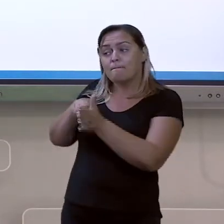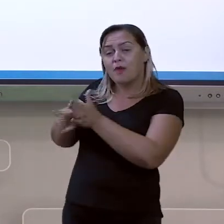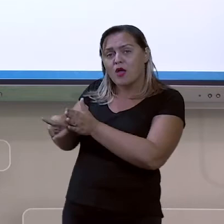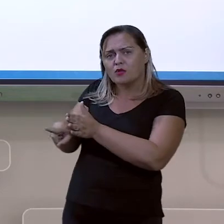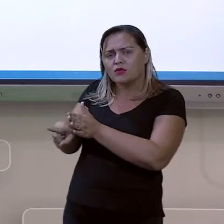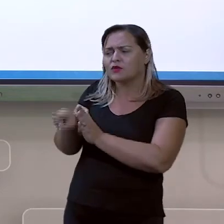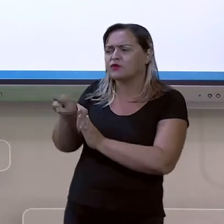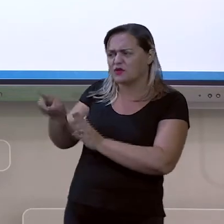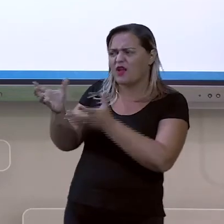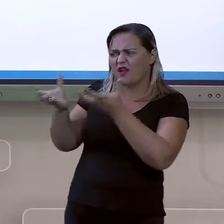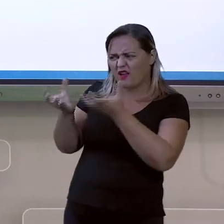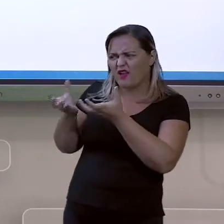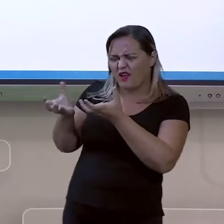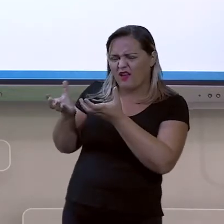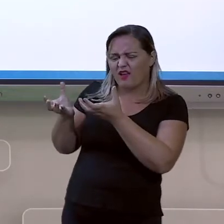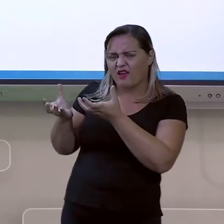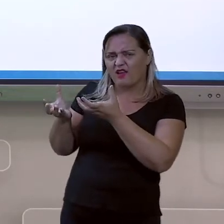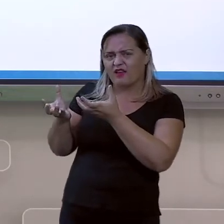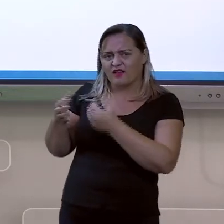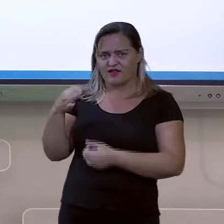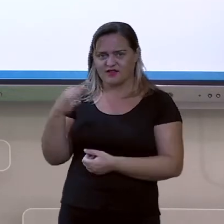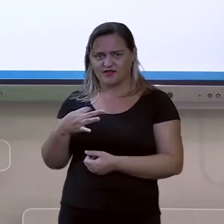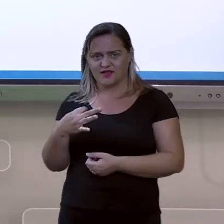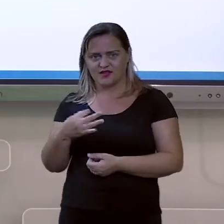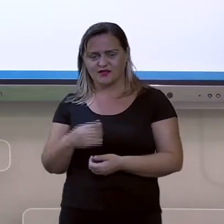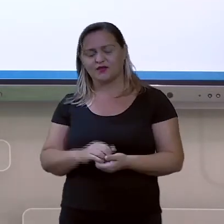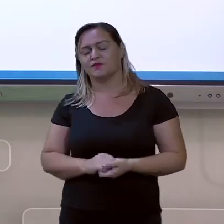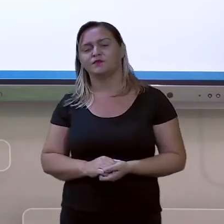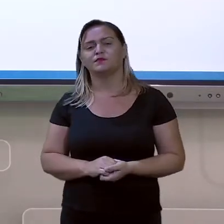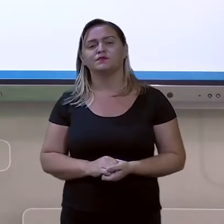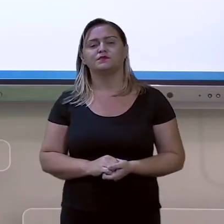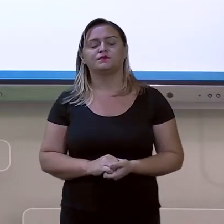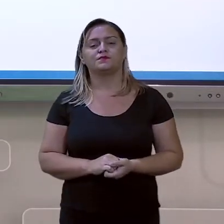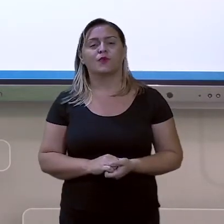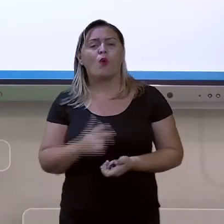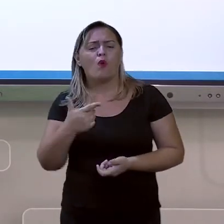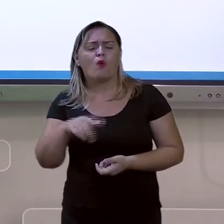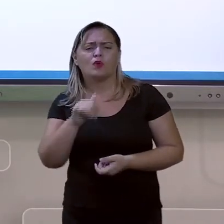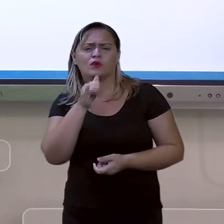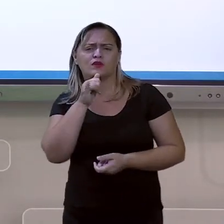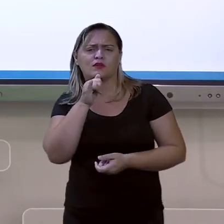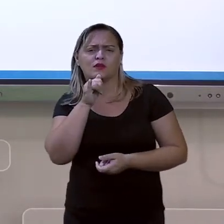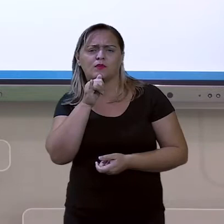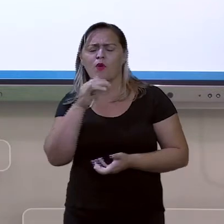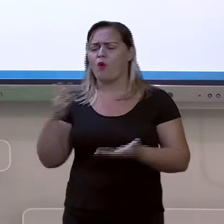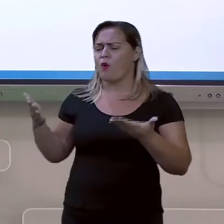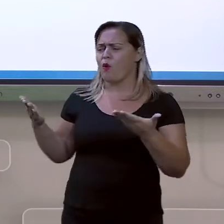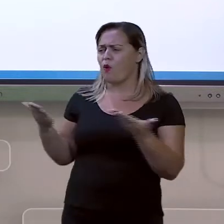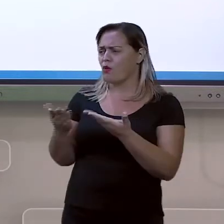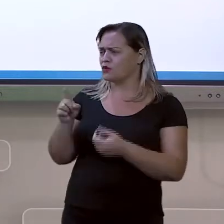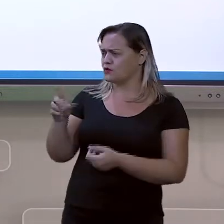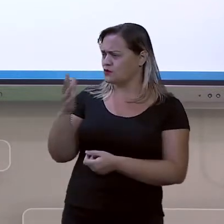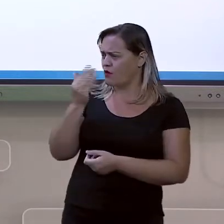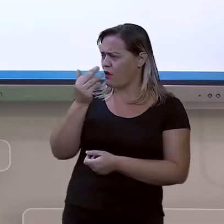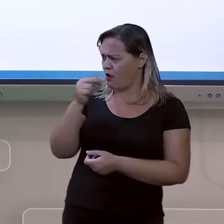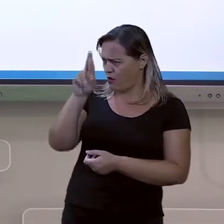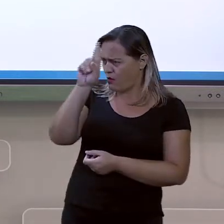Outro exemplo que eu vou dar aqui para vocês hoje. Hoje você almoçou? Ou você almoçou